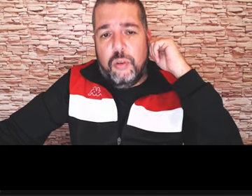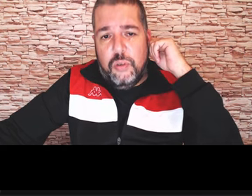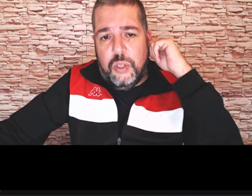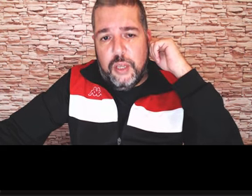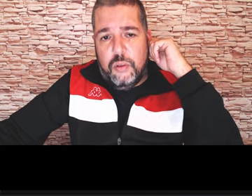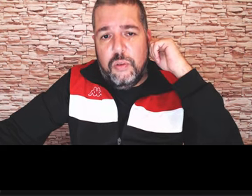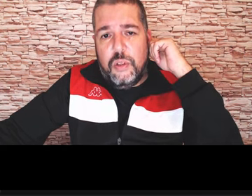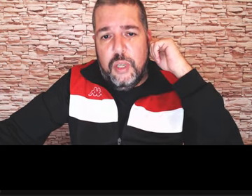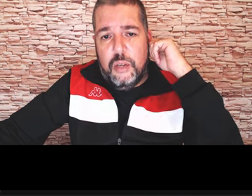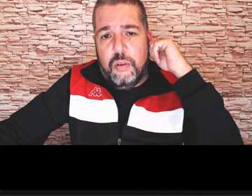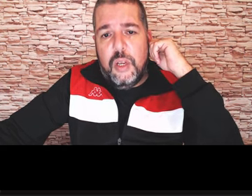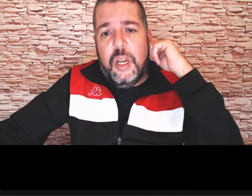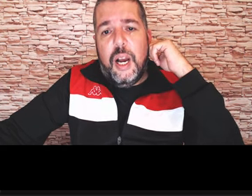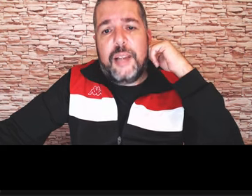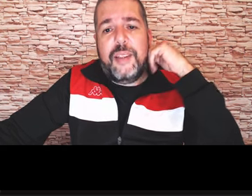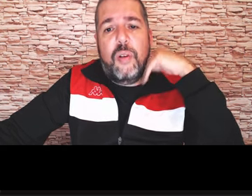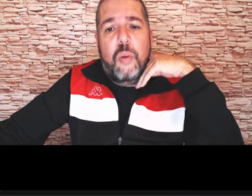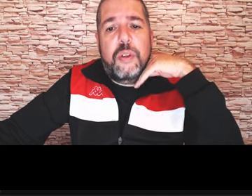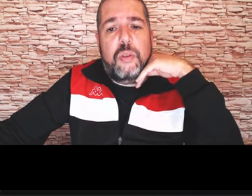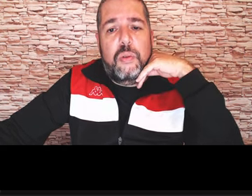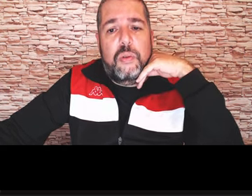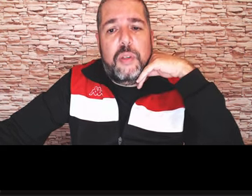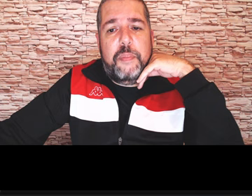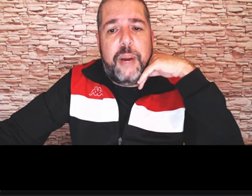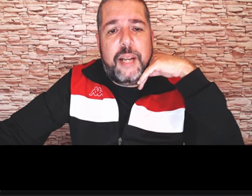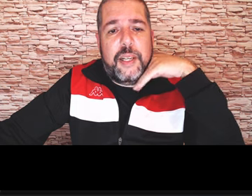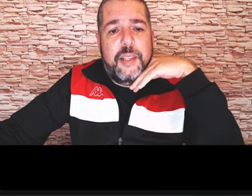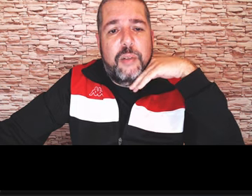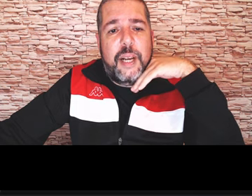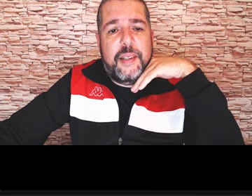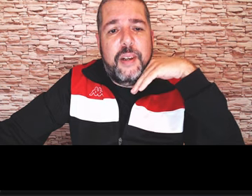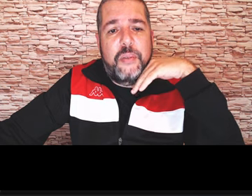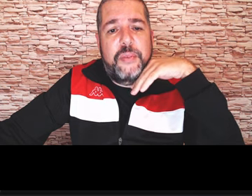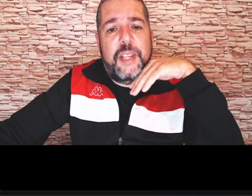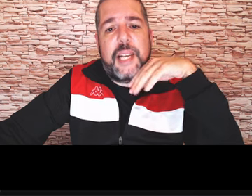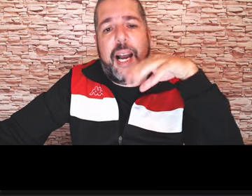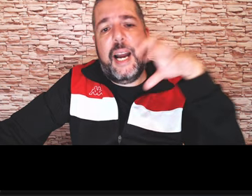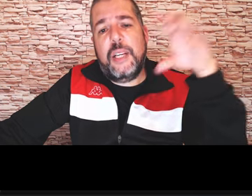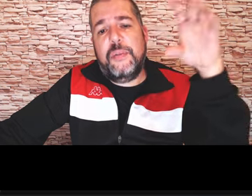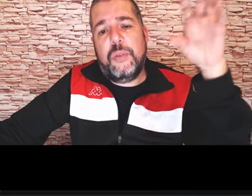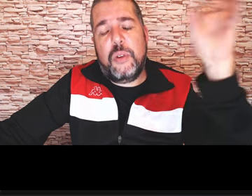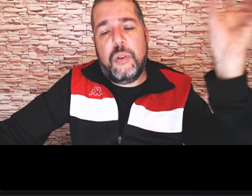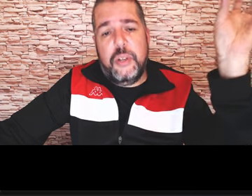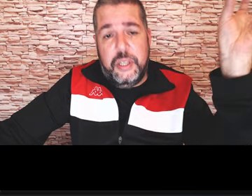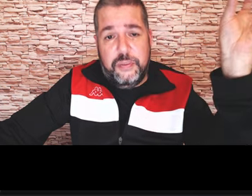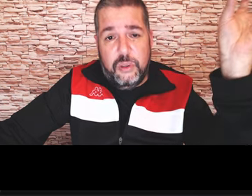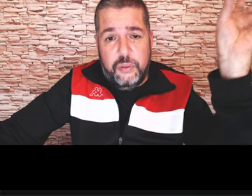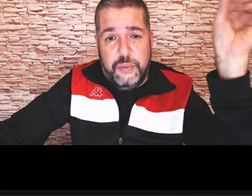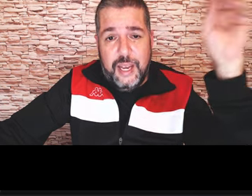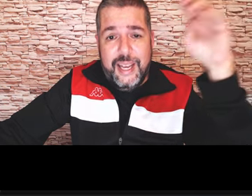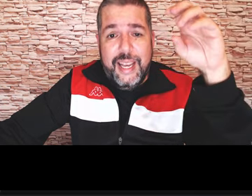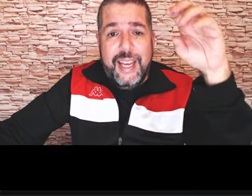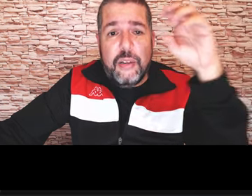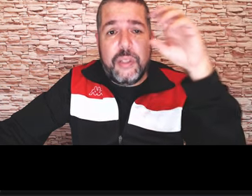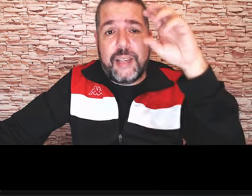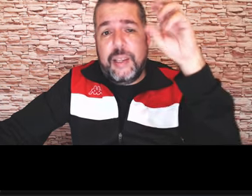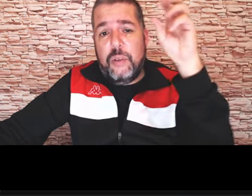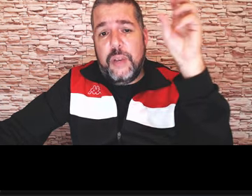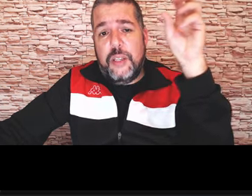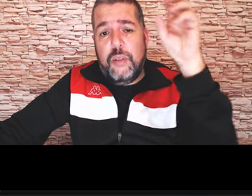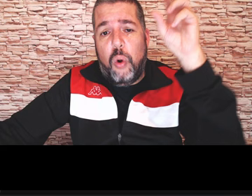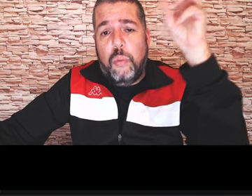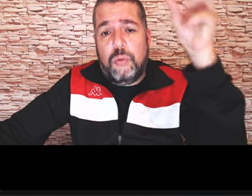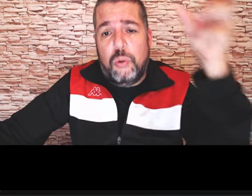em todos os anos do ciclo, assim como estudos e práticas de educação, física, arte, sociologia e filosofia. Isso está